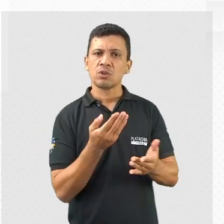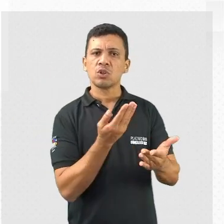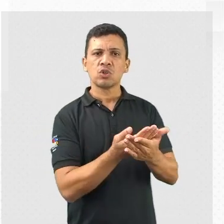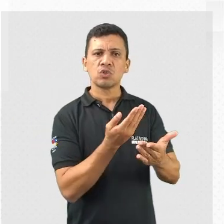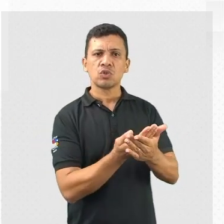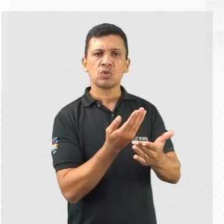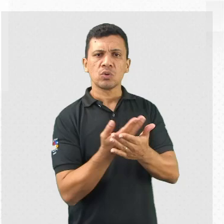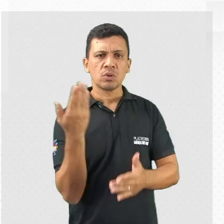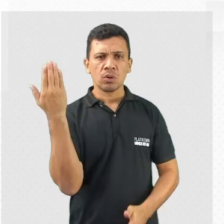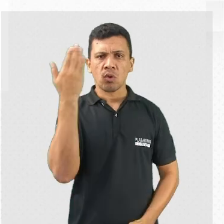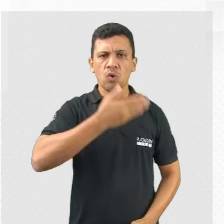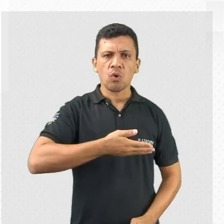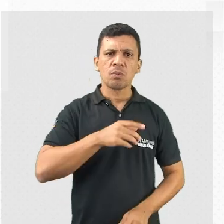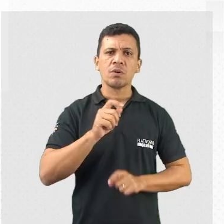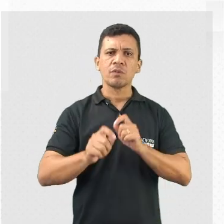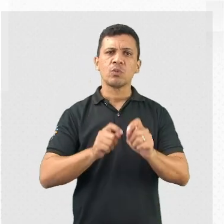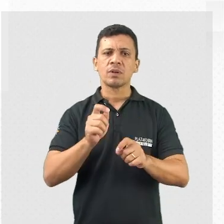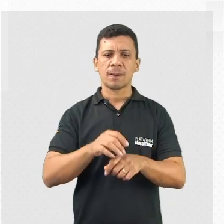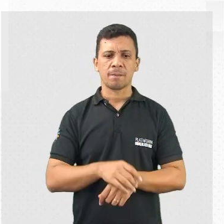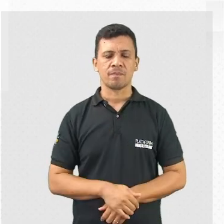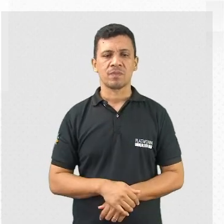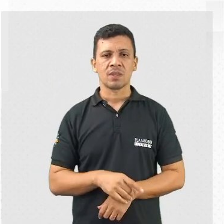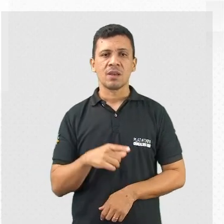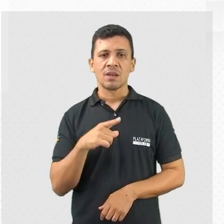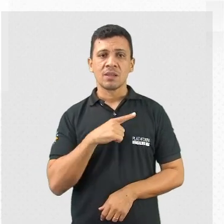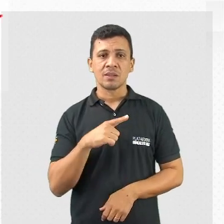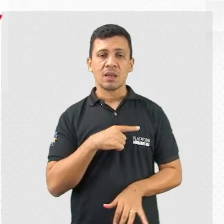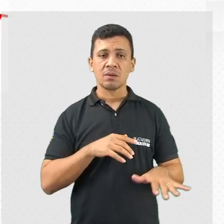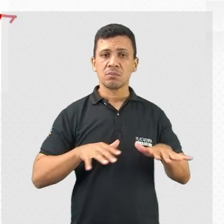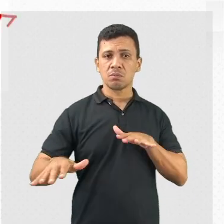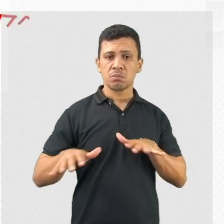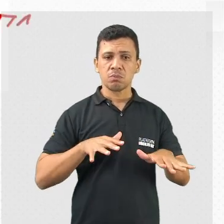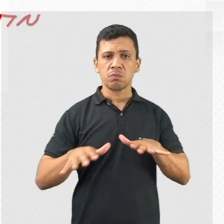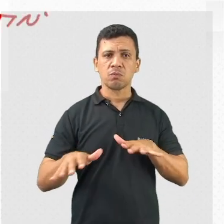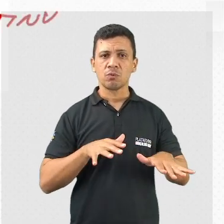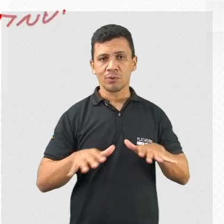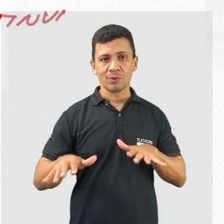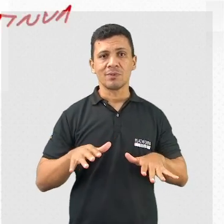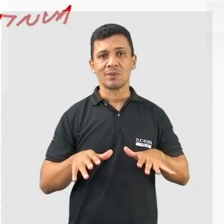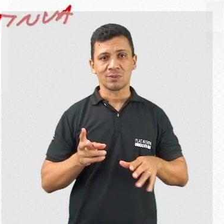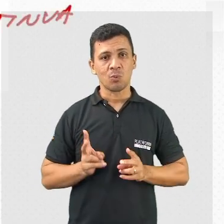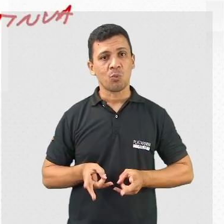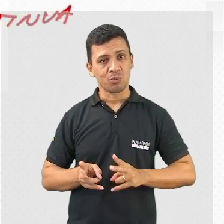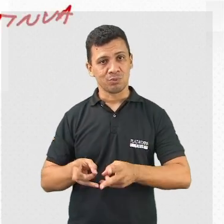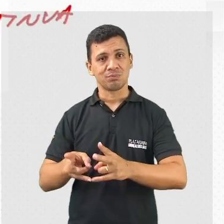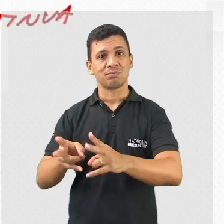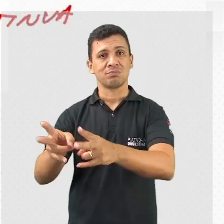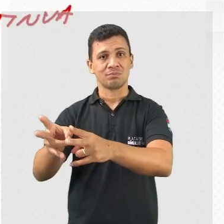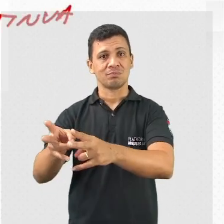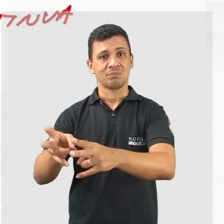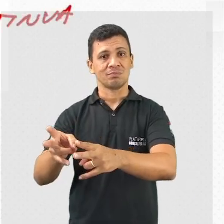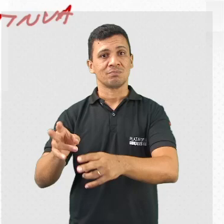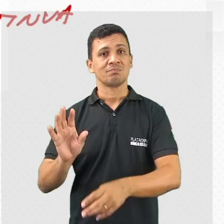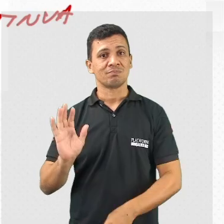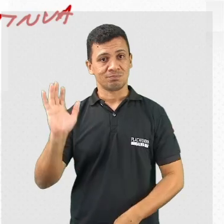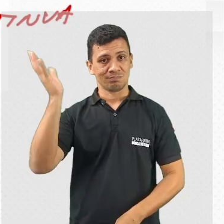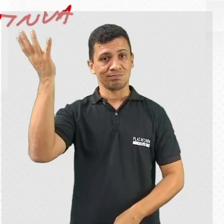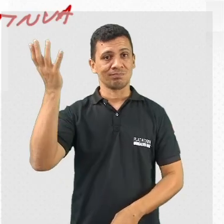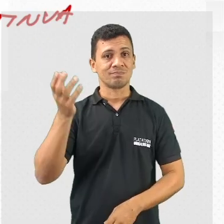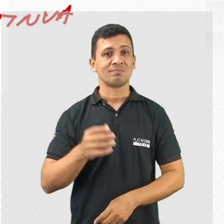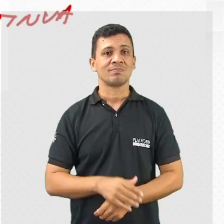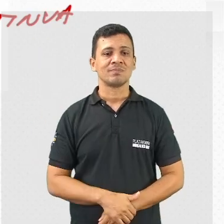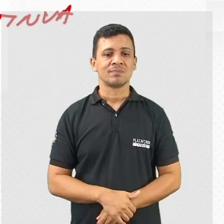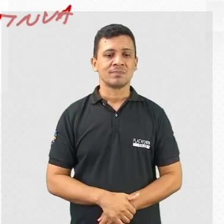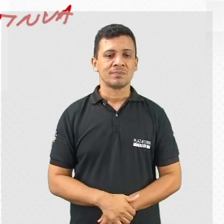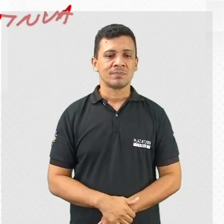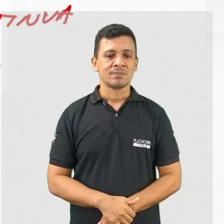gente já falou isso em outras aulas, que essa movimentação, ela continua a acontecer.